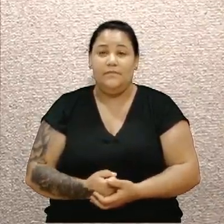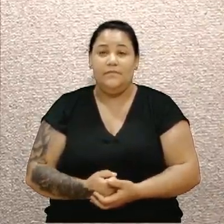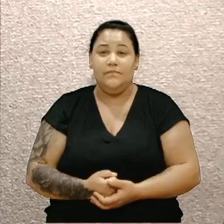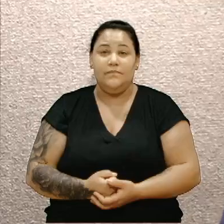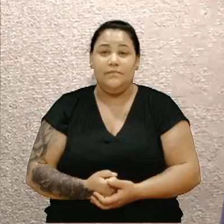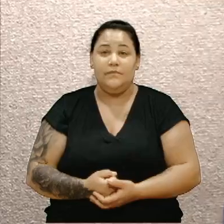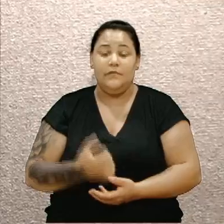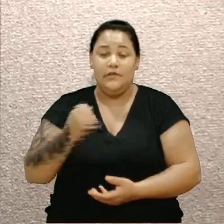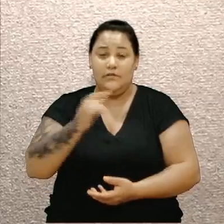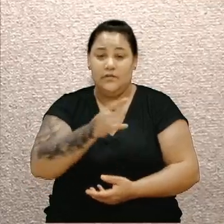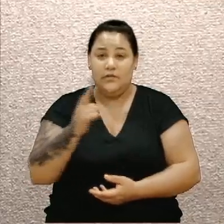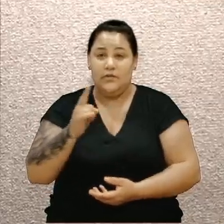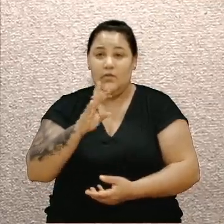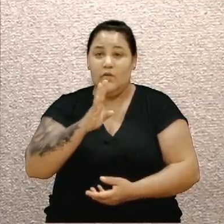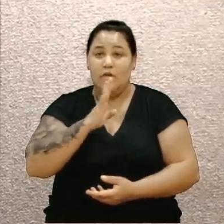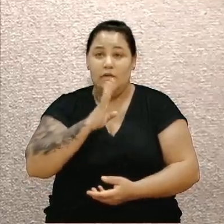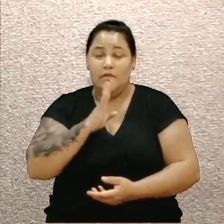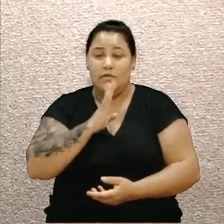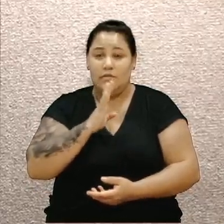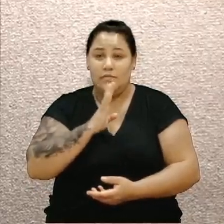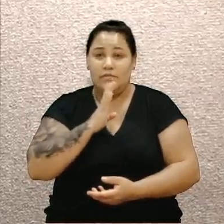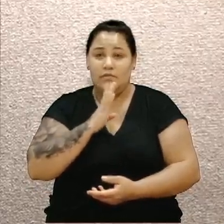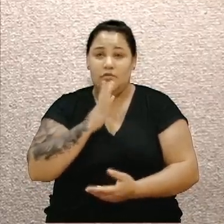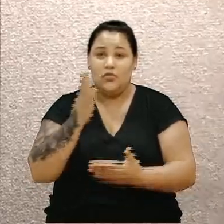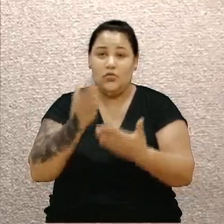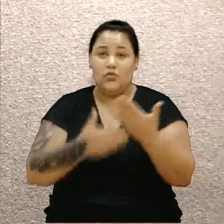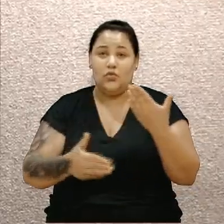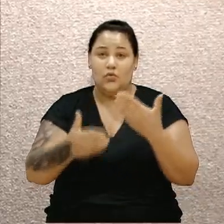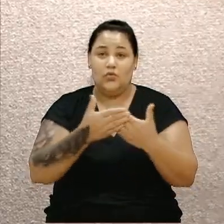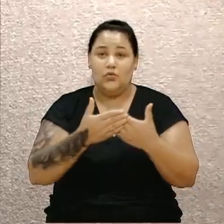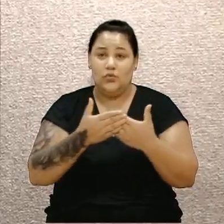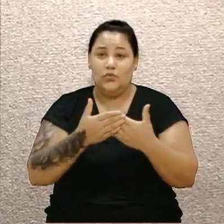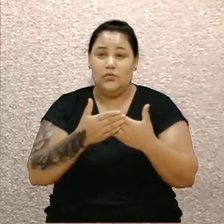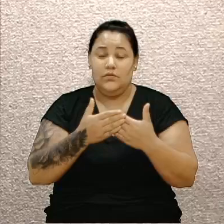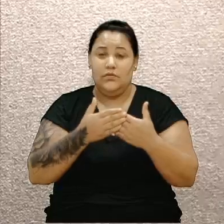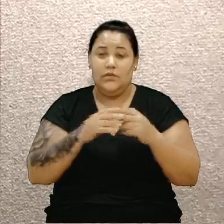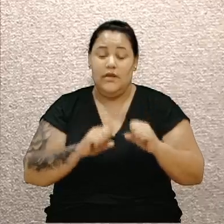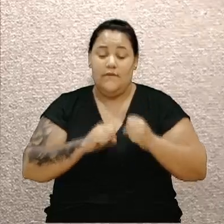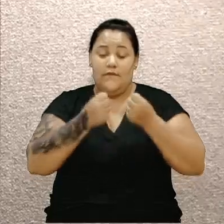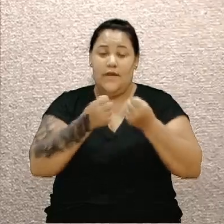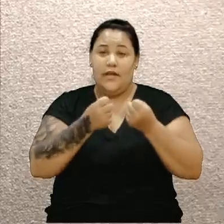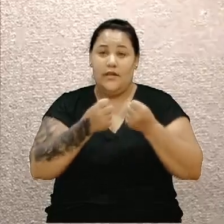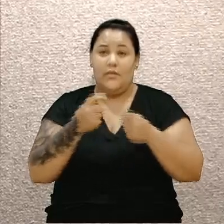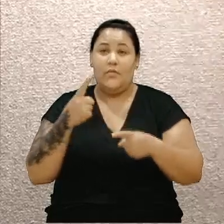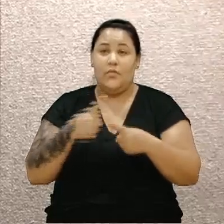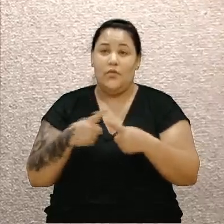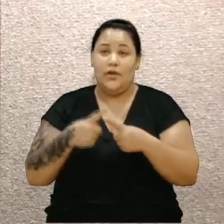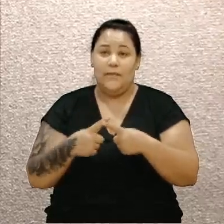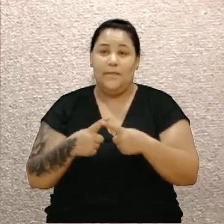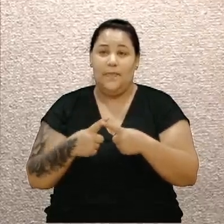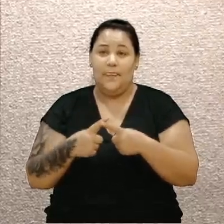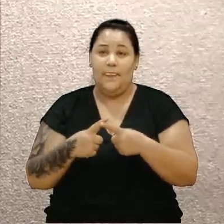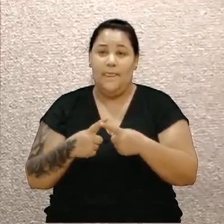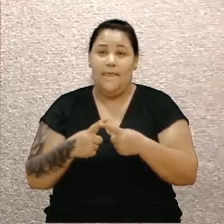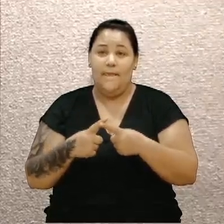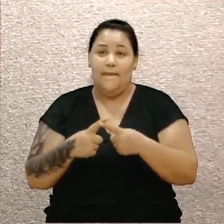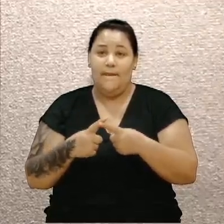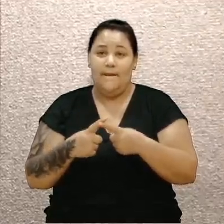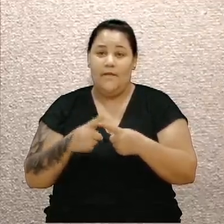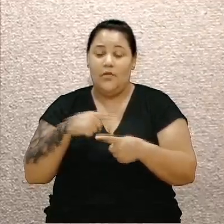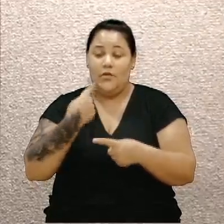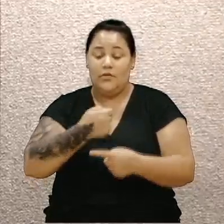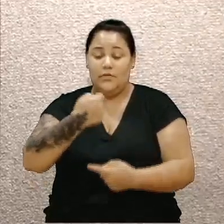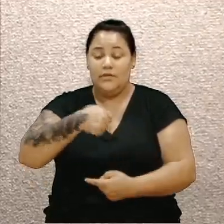amplo e notório de todos os nobres colegas, todos defendem a causa, por que não a gente pensar